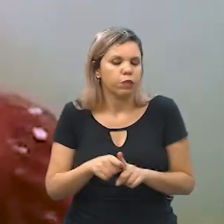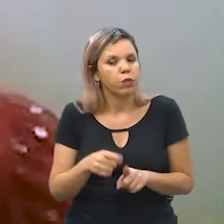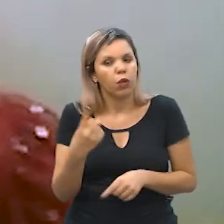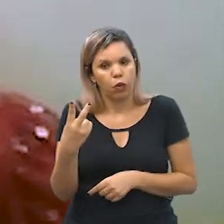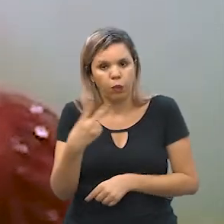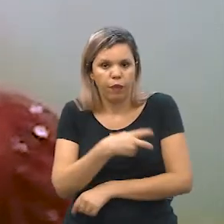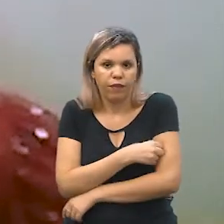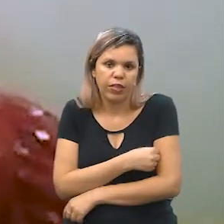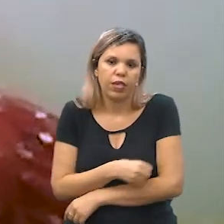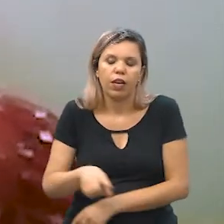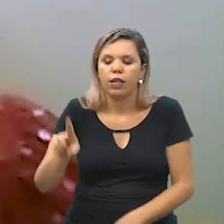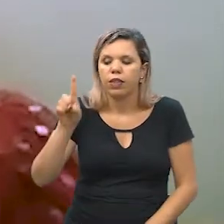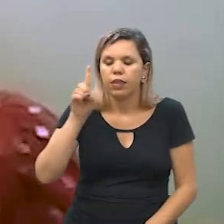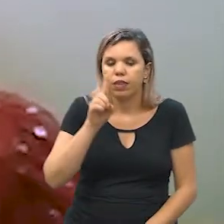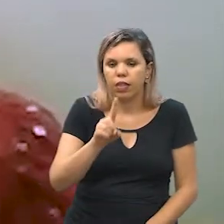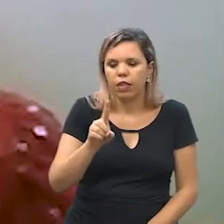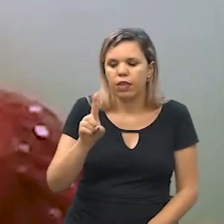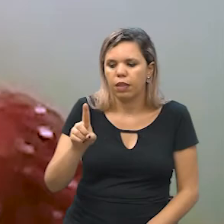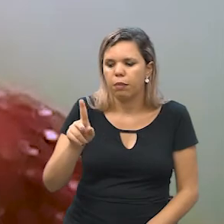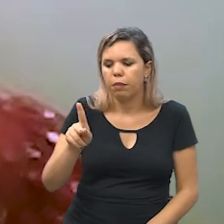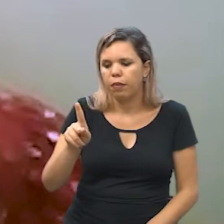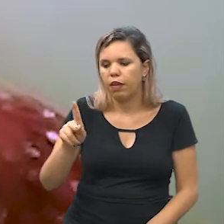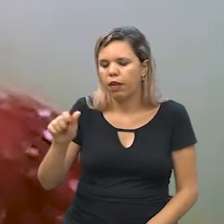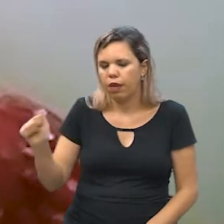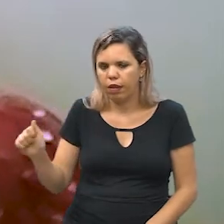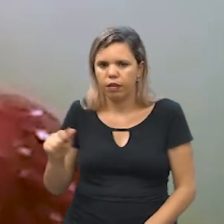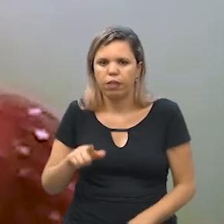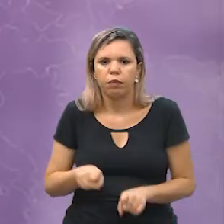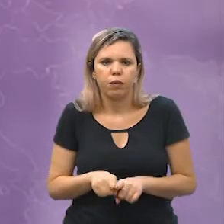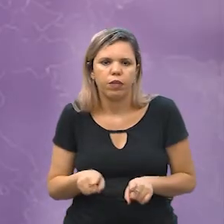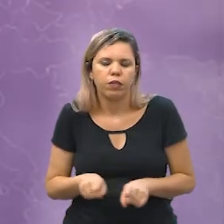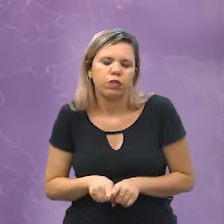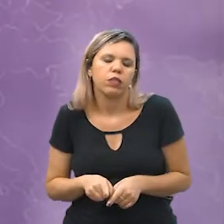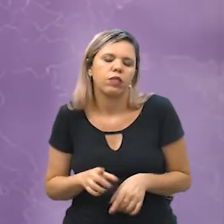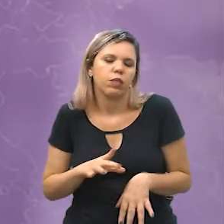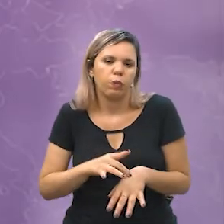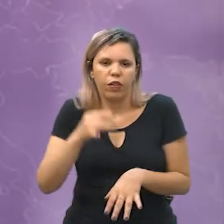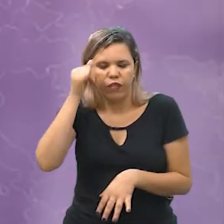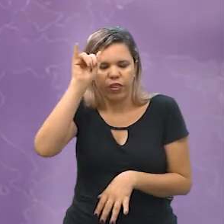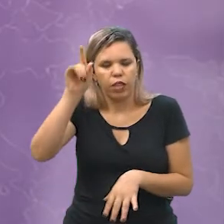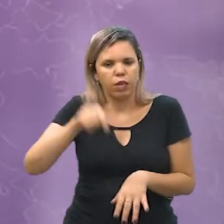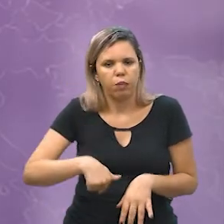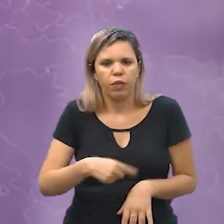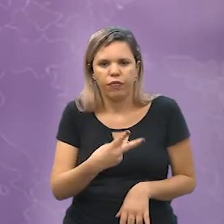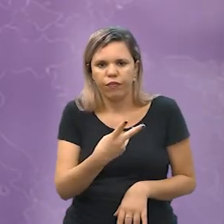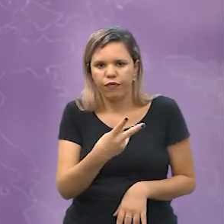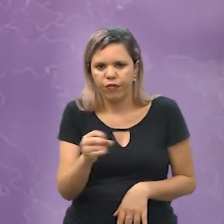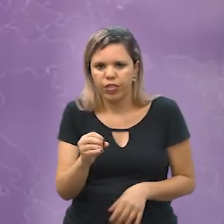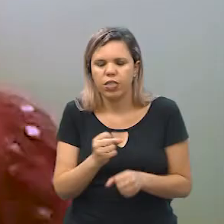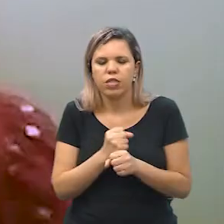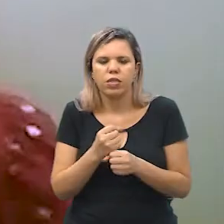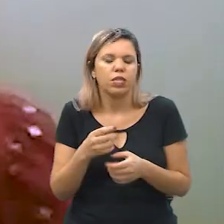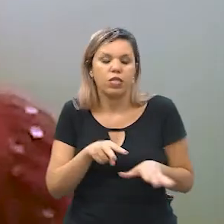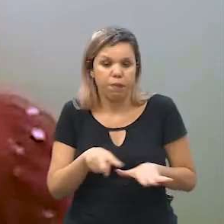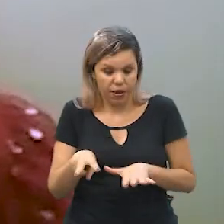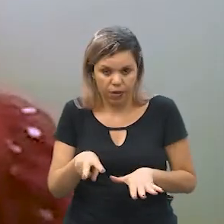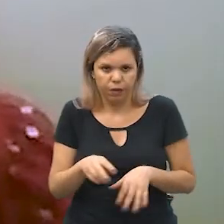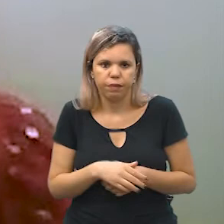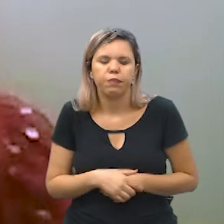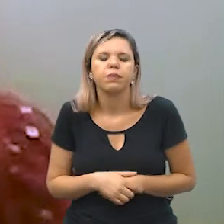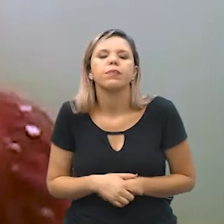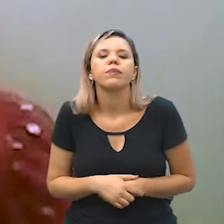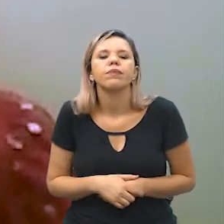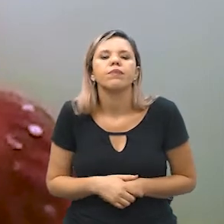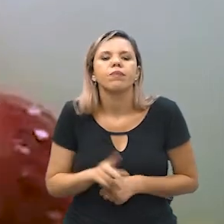vacina chamada DTPA, né, que é a difteria, tétano e coqueluche, que a gente faz a partir de 20 semanas. Então, essas